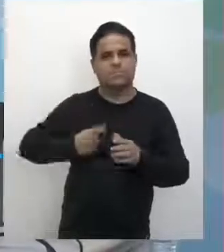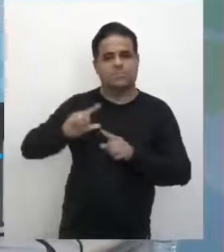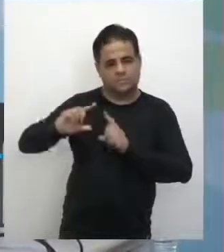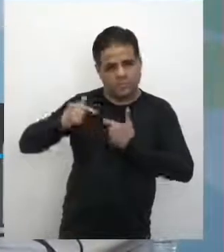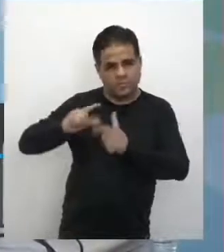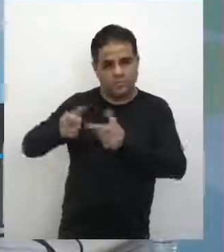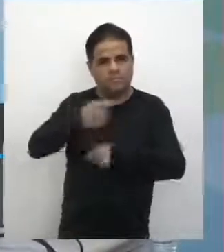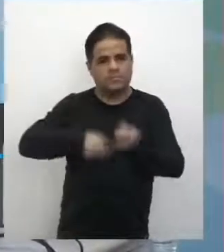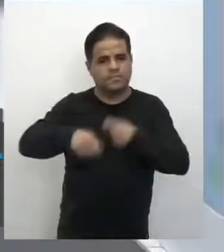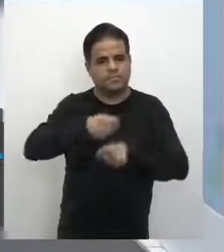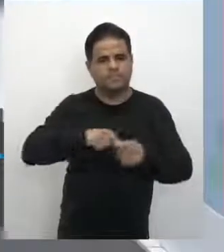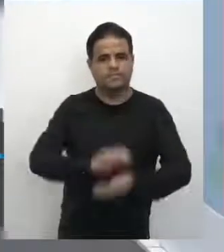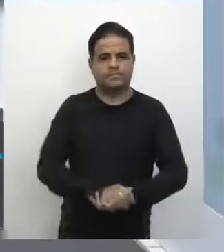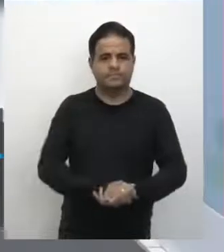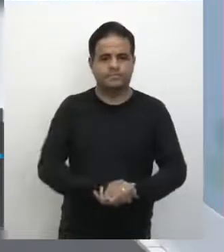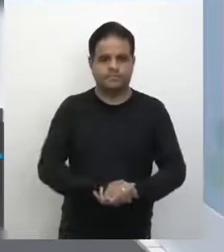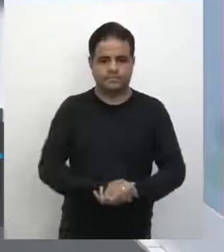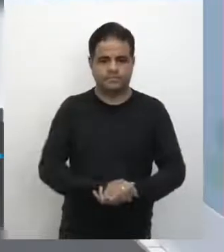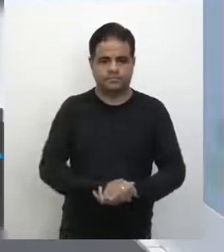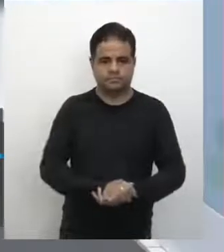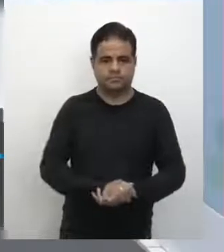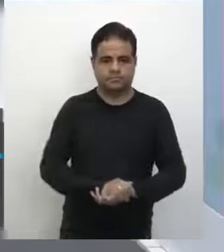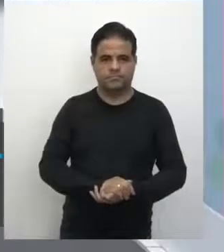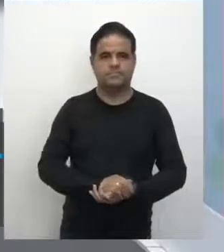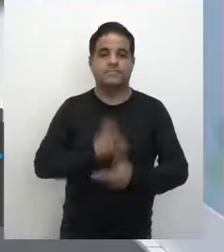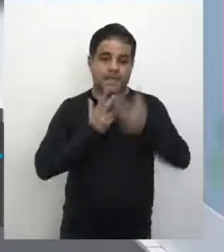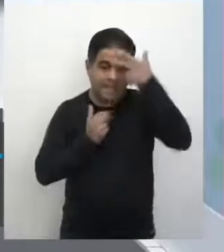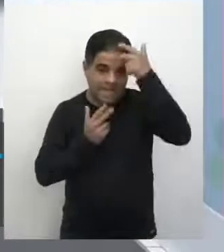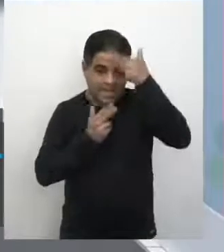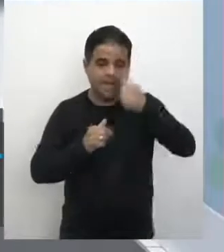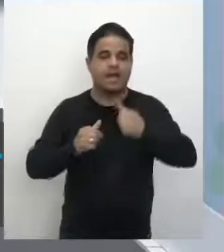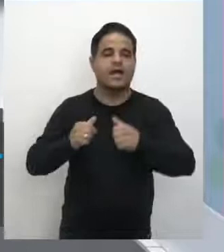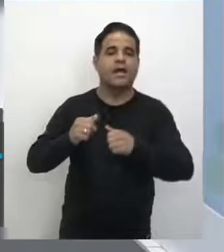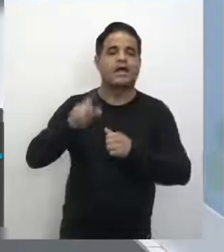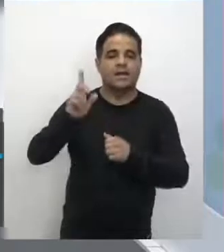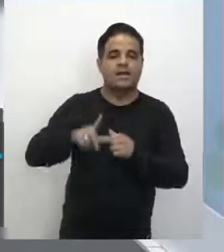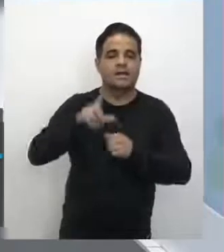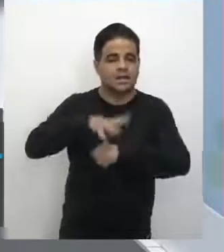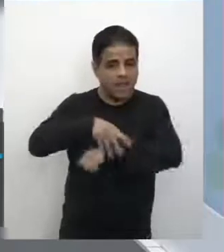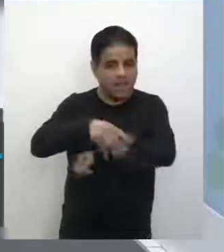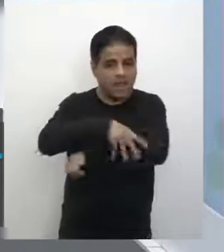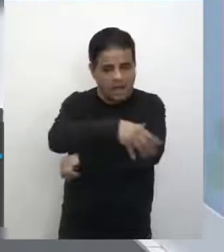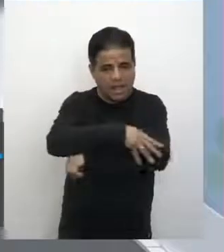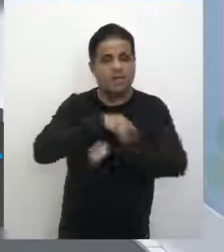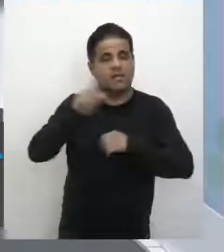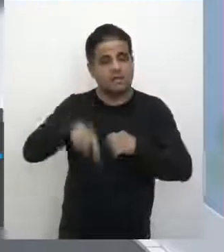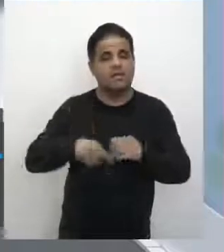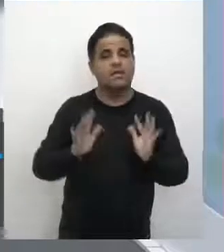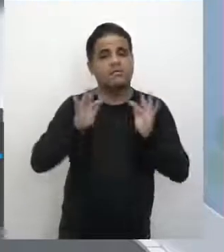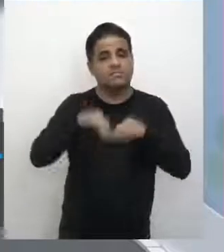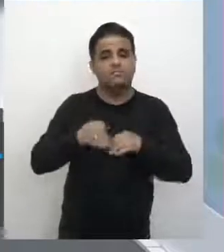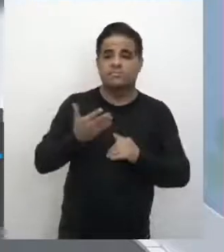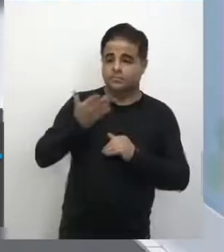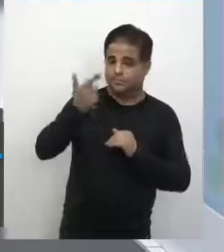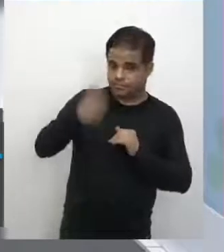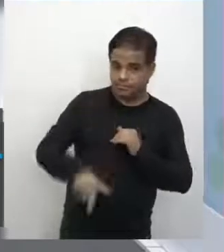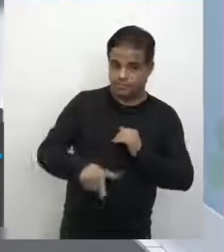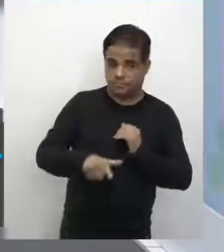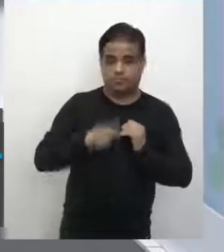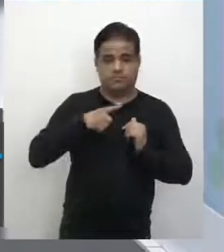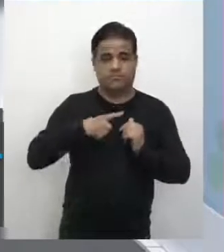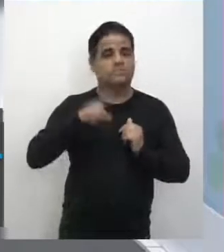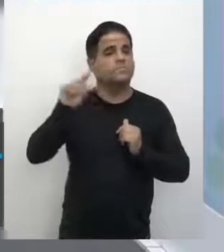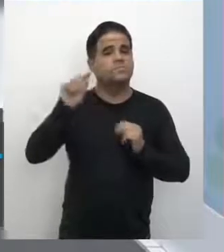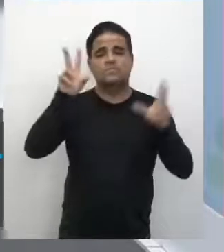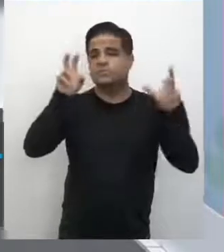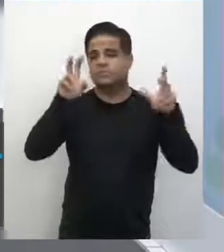aí econômica. Né? Exatamente, vem lá das cabras nativas da Caxemira, Salã e logicamente, para finalizar aí mais um, que é